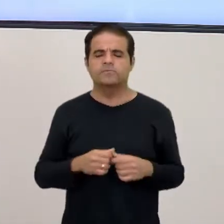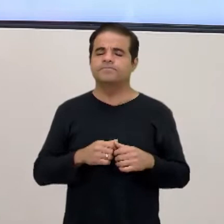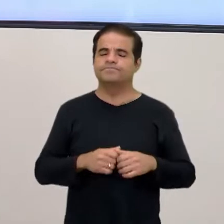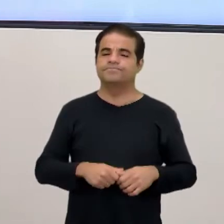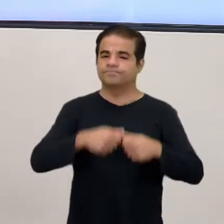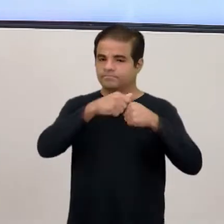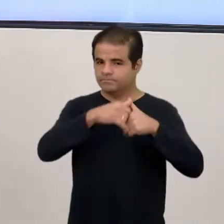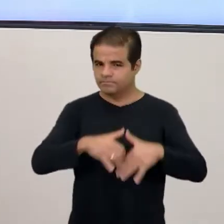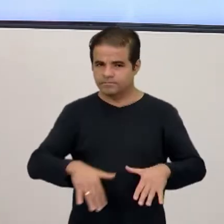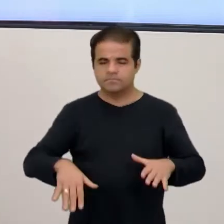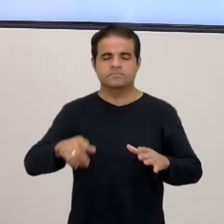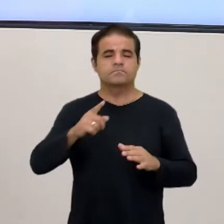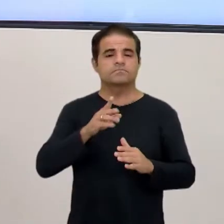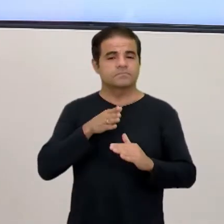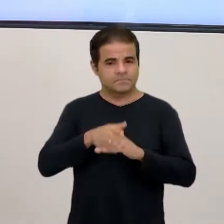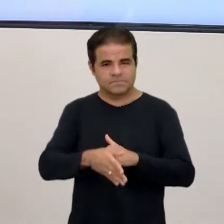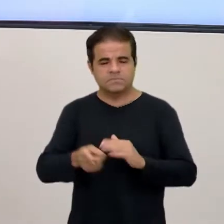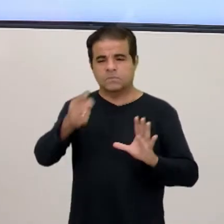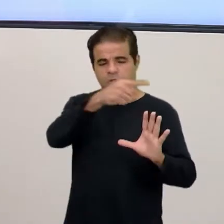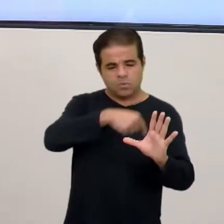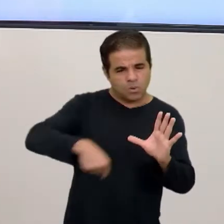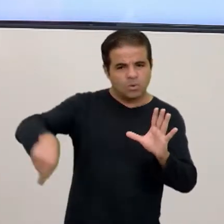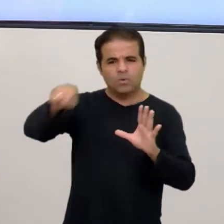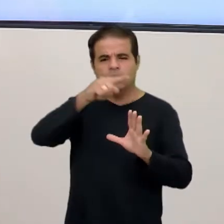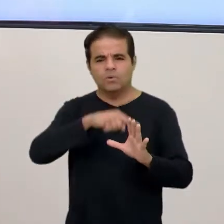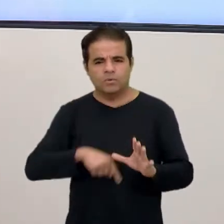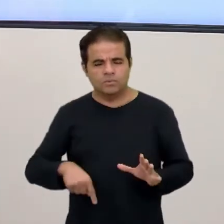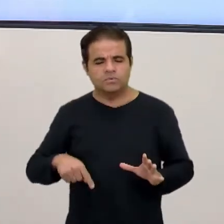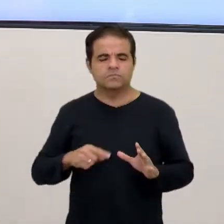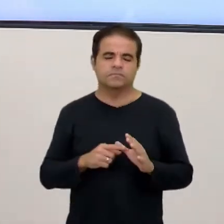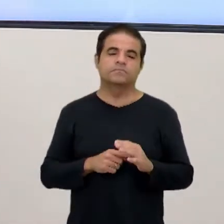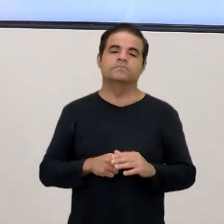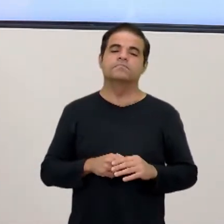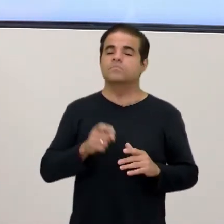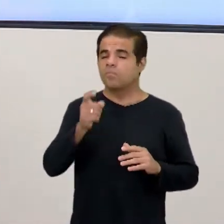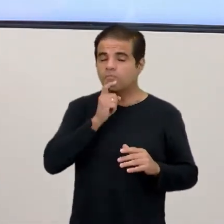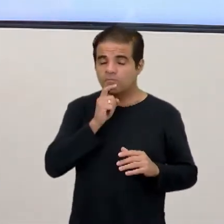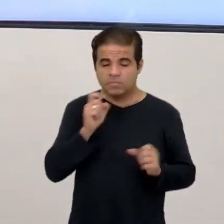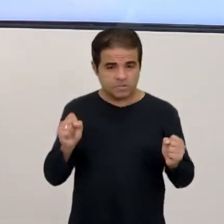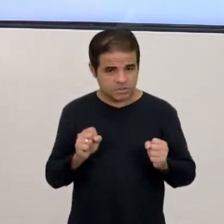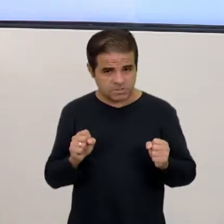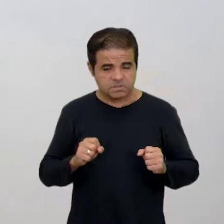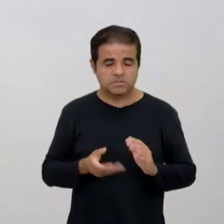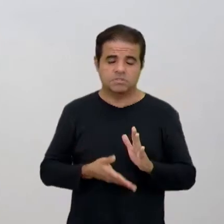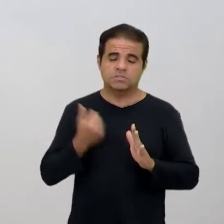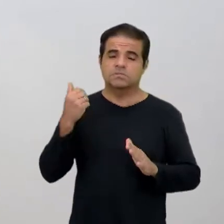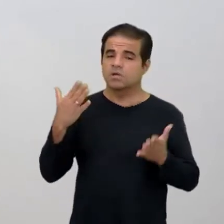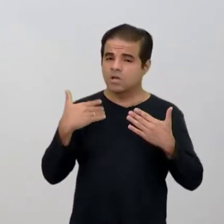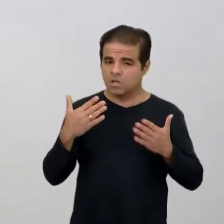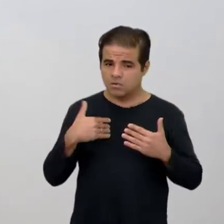fluido refrigerante, ele passa numa região interna, por exemplo, da geladeira, retira o calor dos